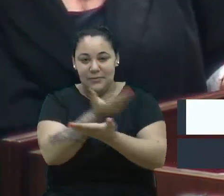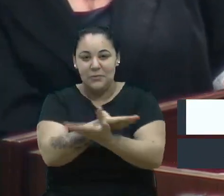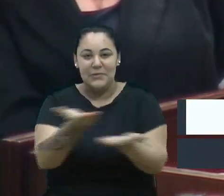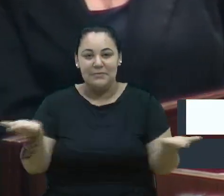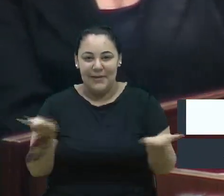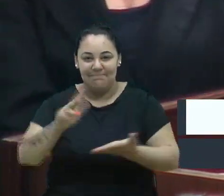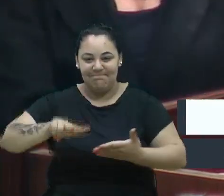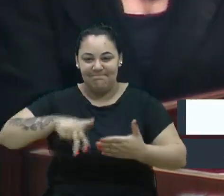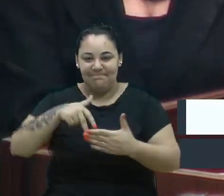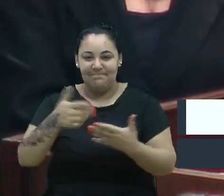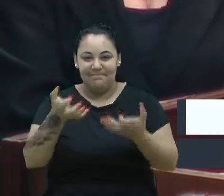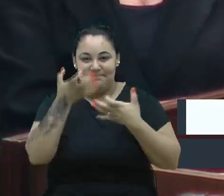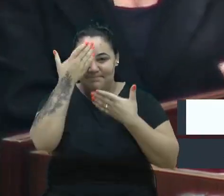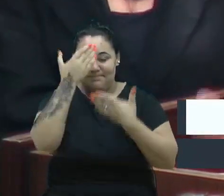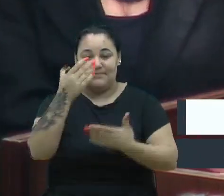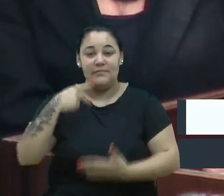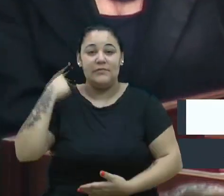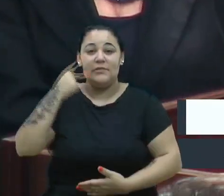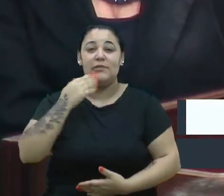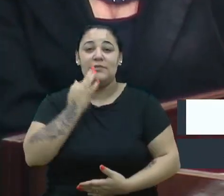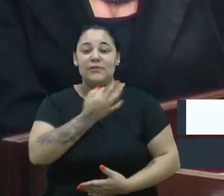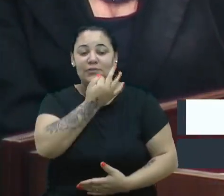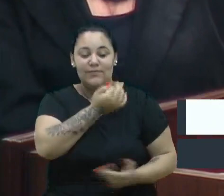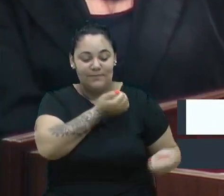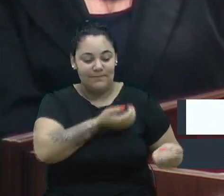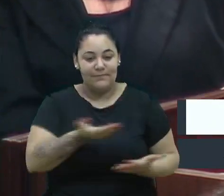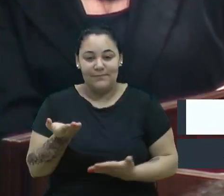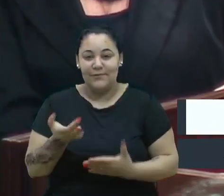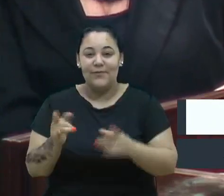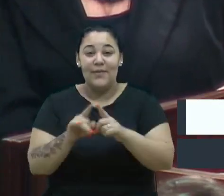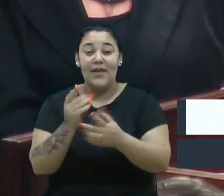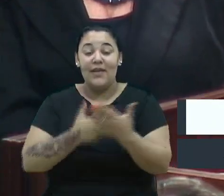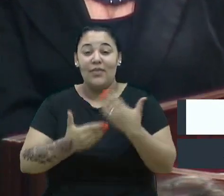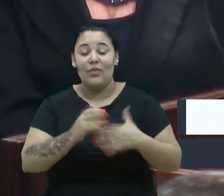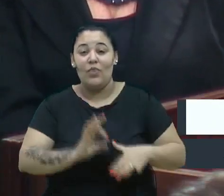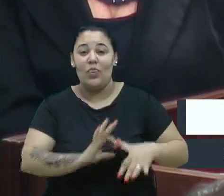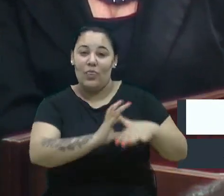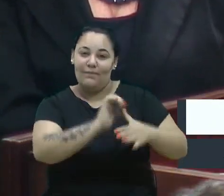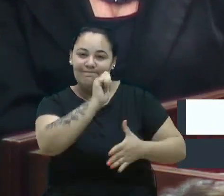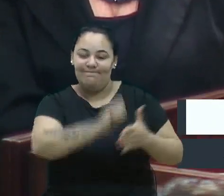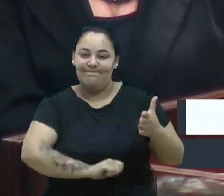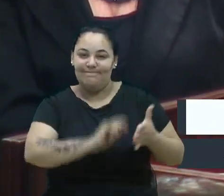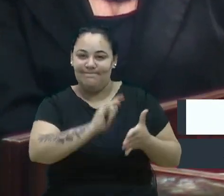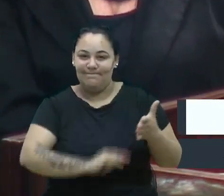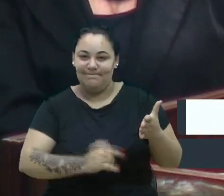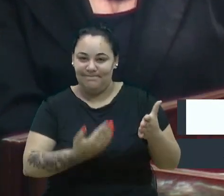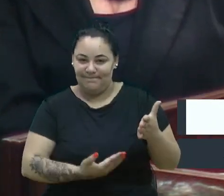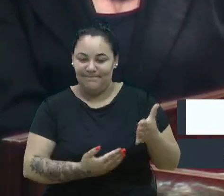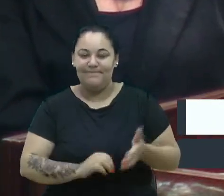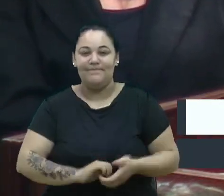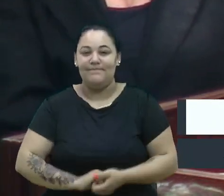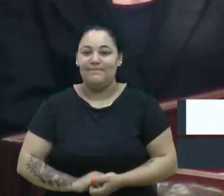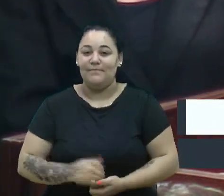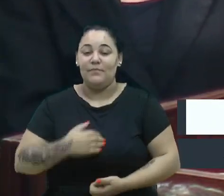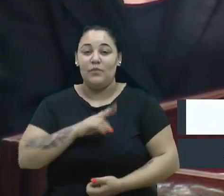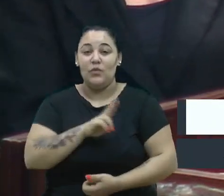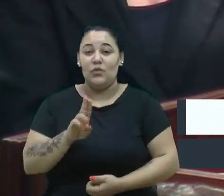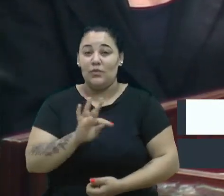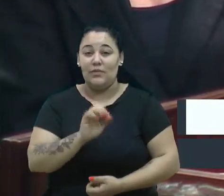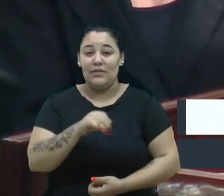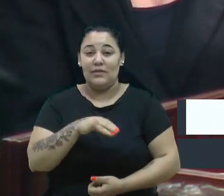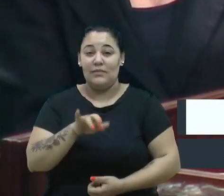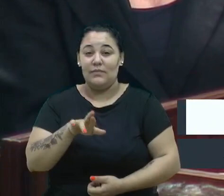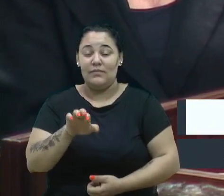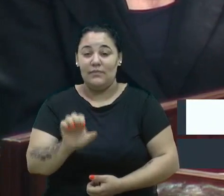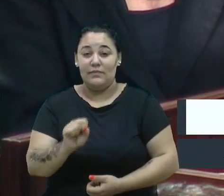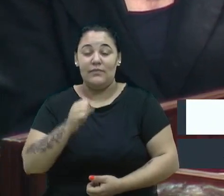à vereadora Tatiane Frisso pelo convite e a todos os líderes que assinaram este ofício. Meu nome é Tamires Padilha Rosso,